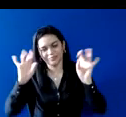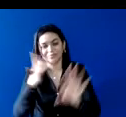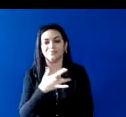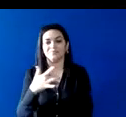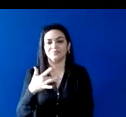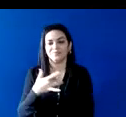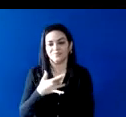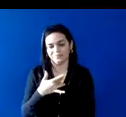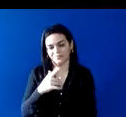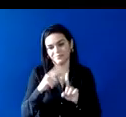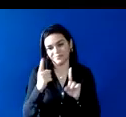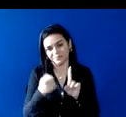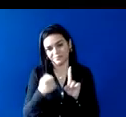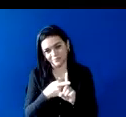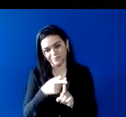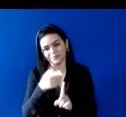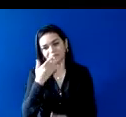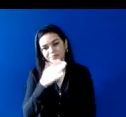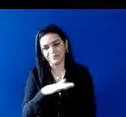e infantil.